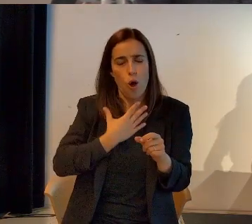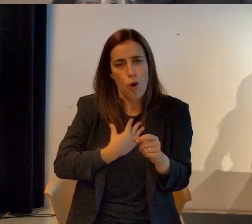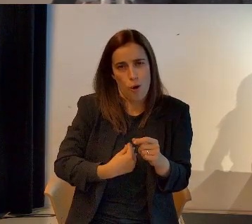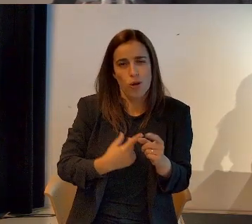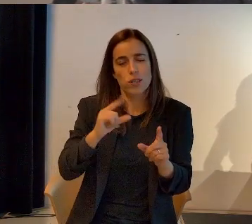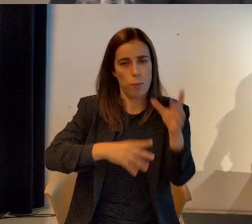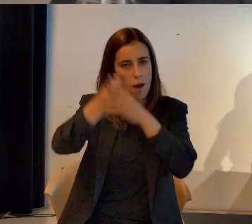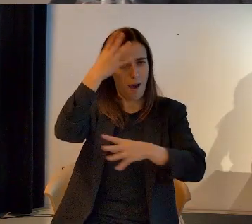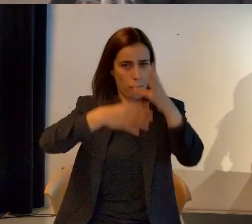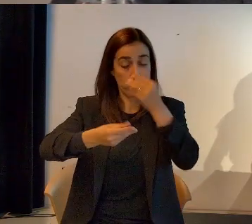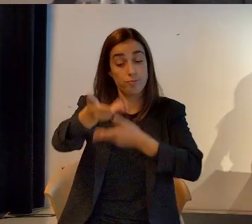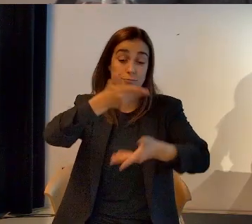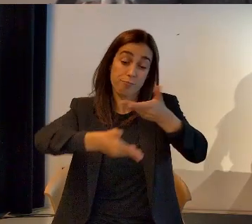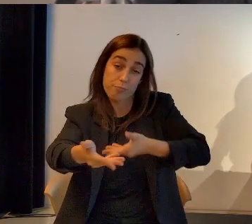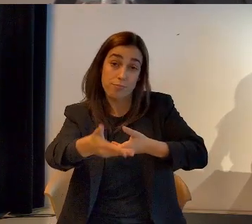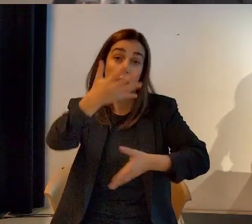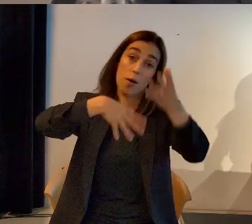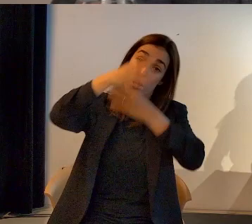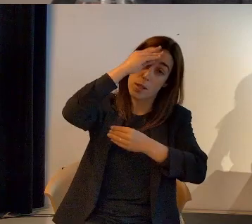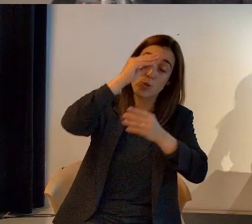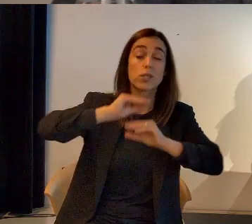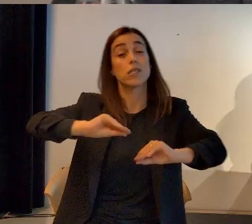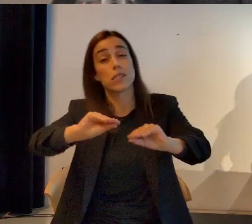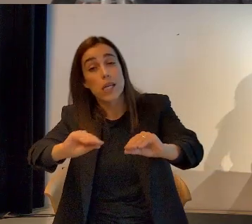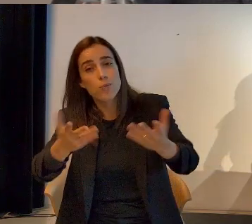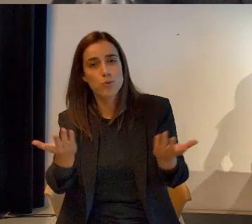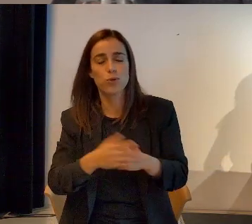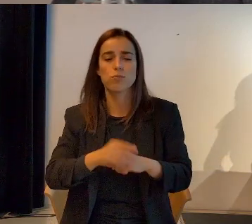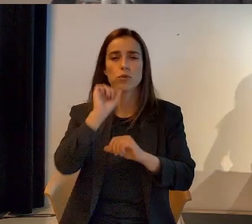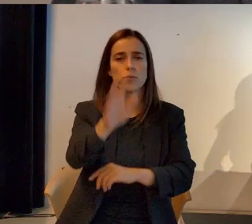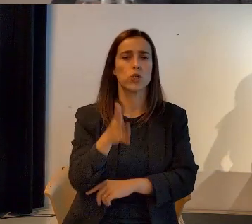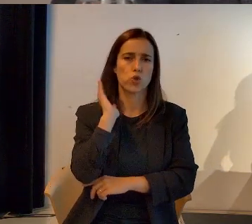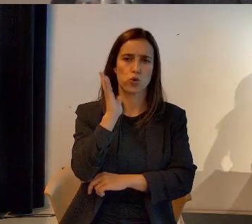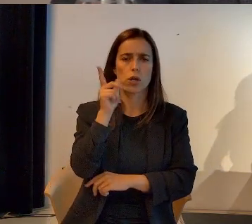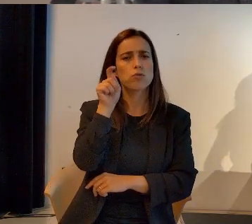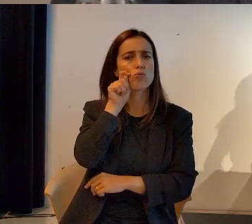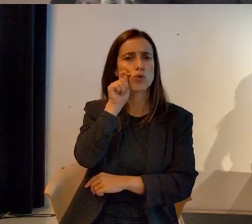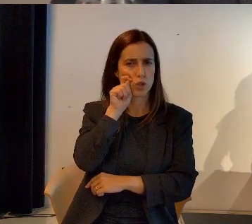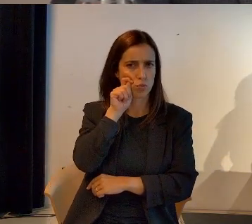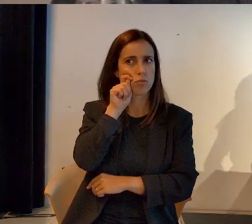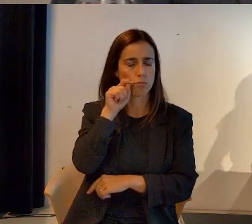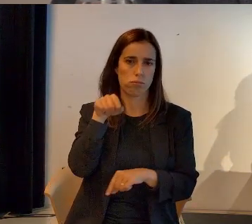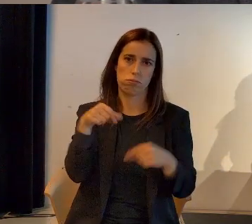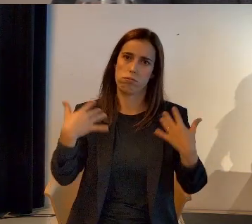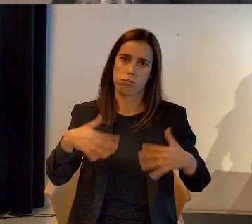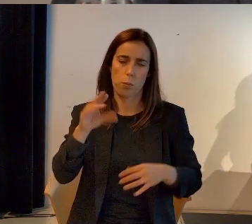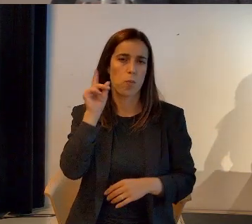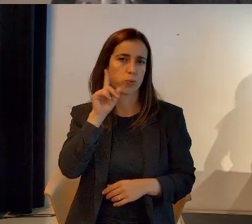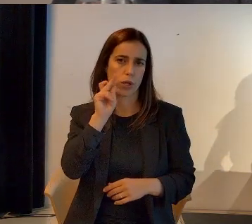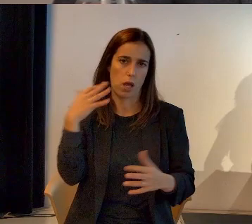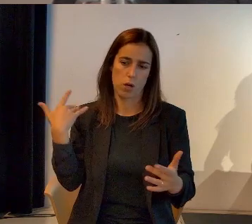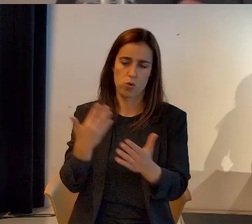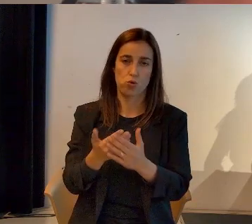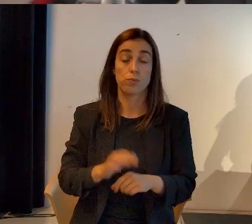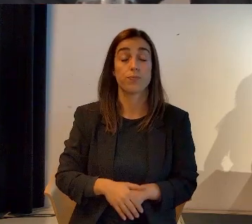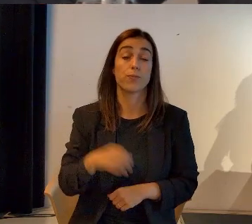também aprendemos, ensinamos, aprendemos, e portanto serão as jornadas de turismo, também algo que já nos habituou a um sucesso ao longo destes anos. E